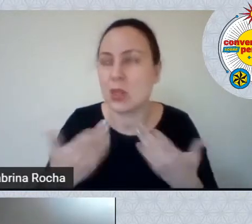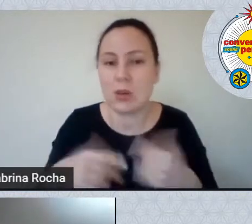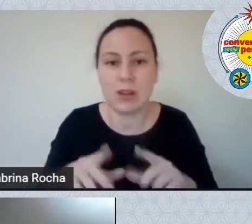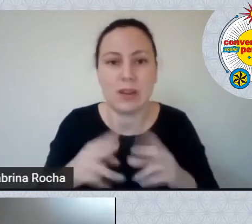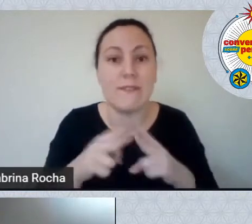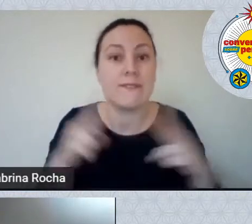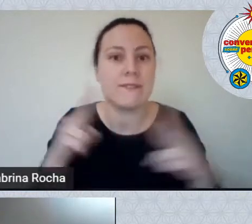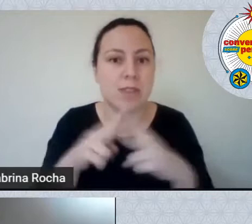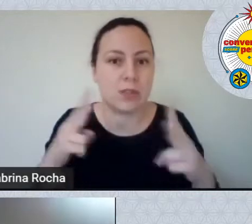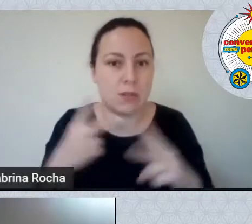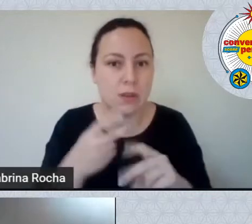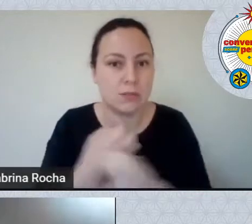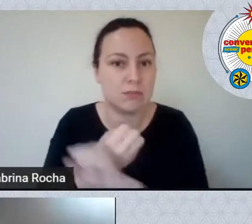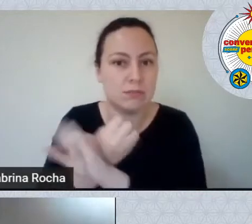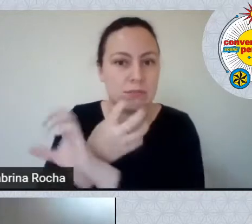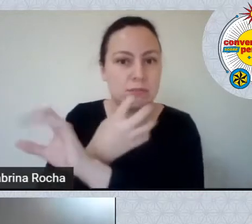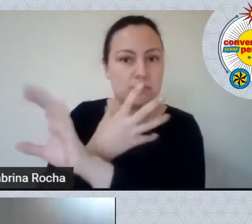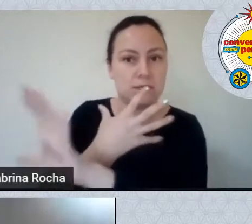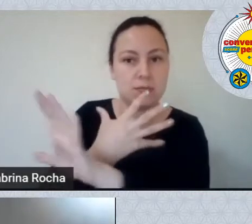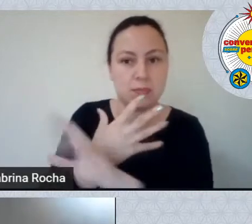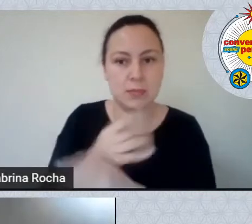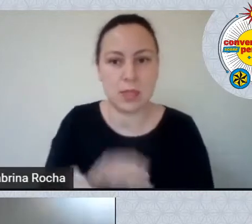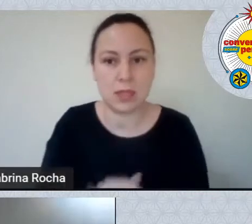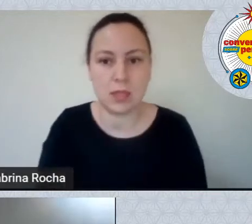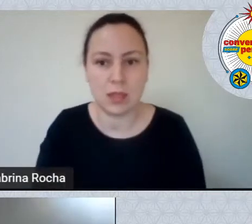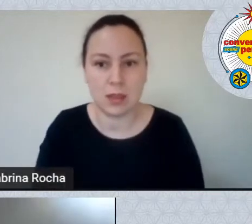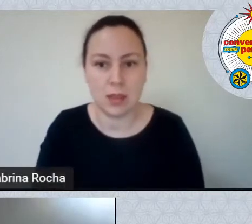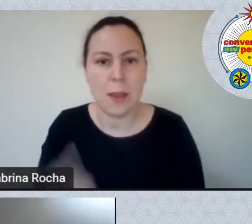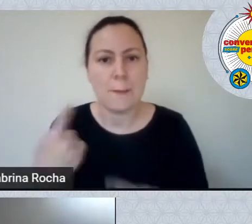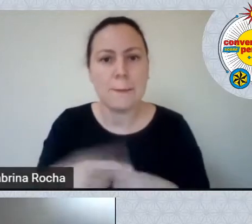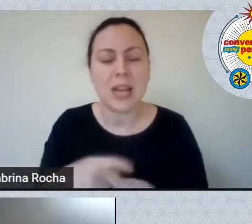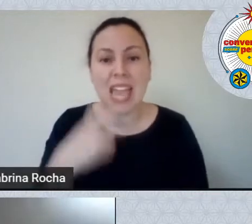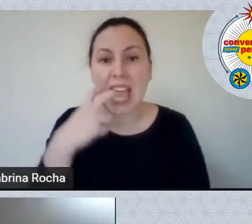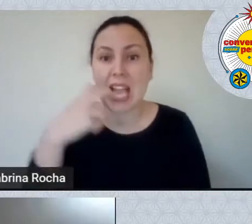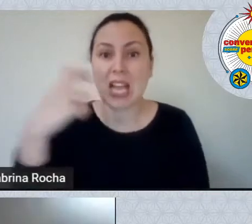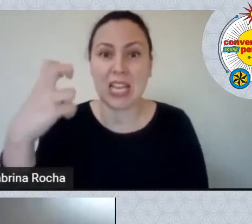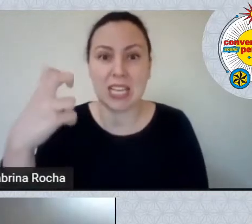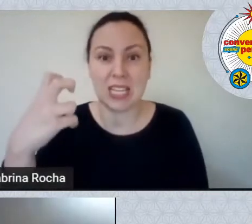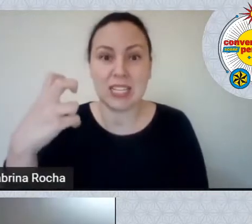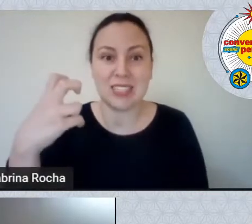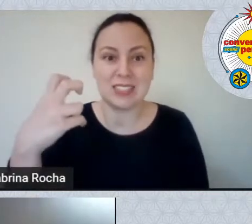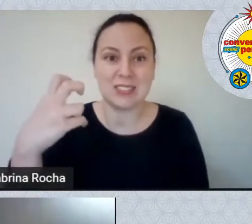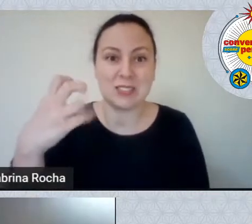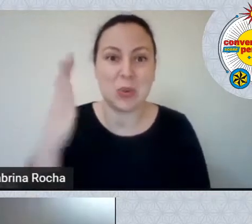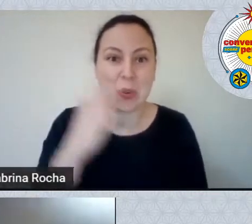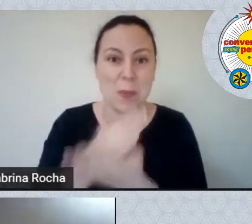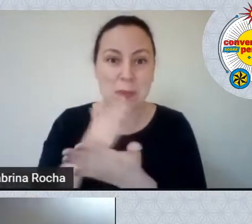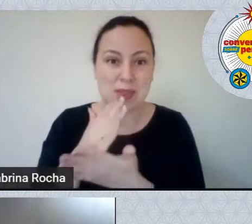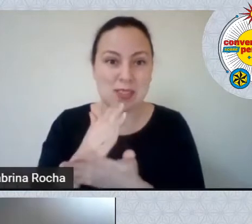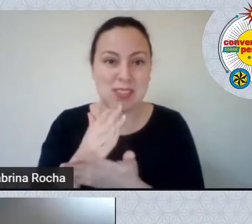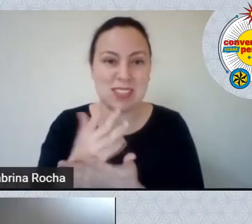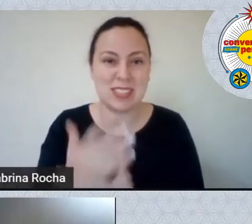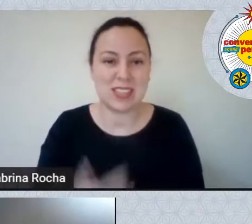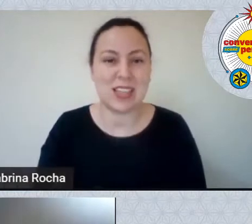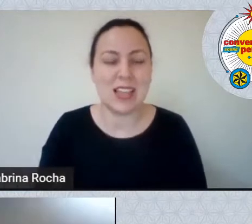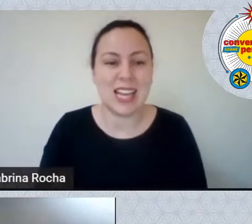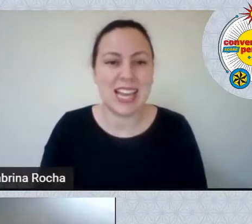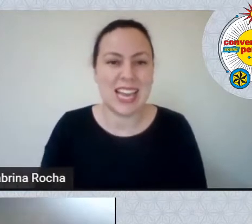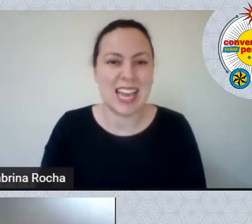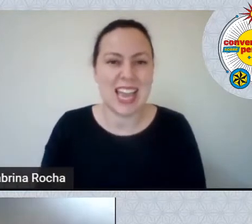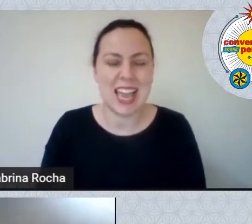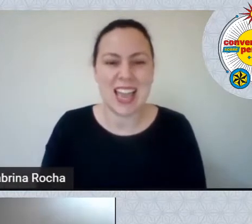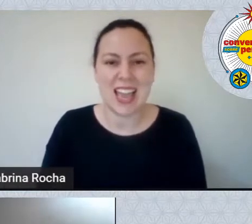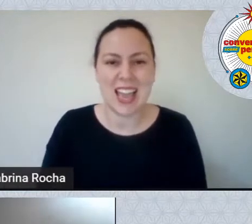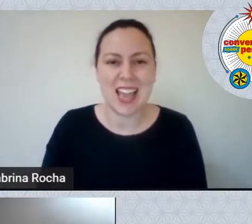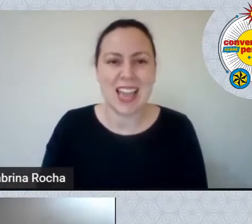estamos. Eu estava conversando com você e falei, nossa, por que eu falo tão alto quando eu estou fazendo, no início, pelo menos, os testes? Você falou, porque